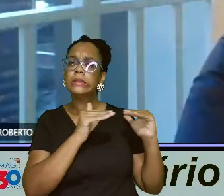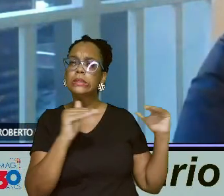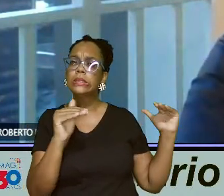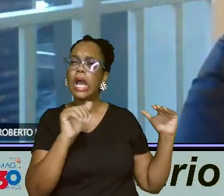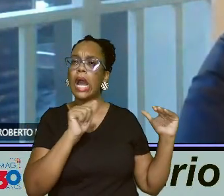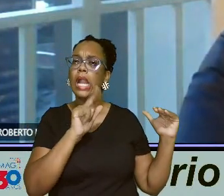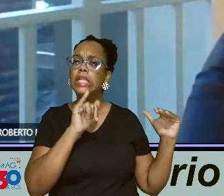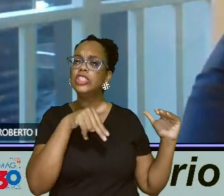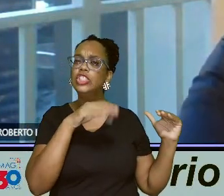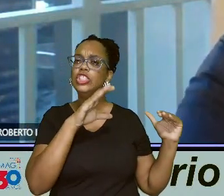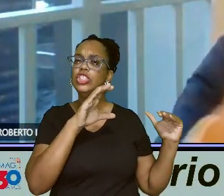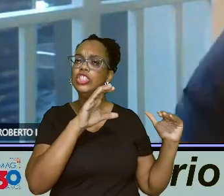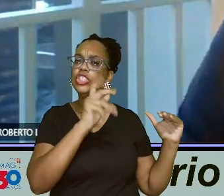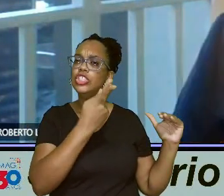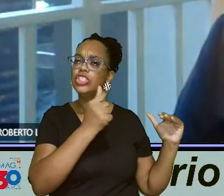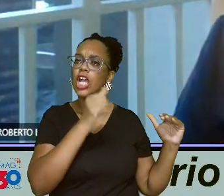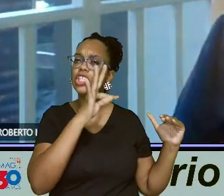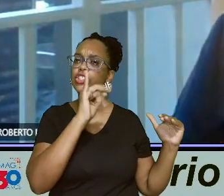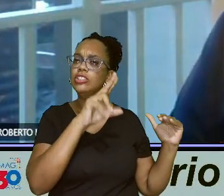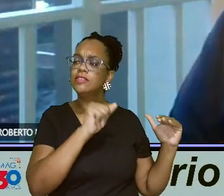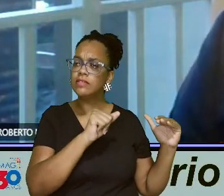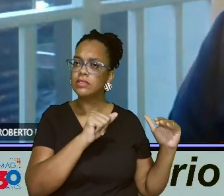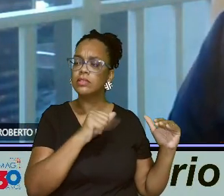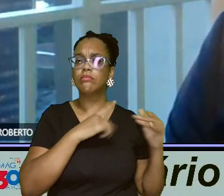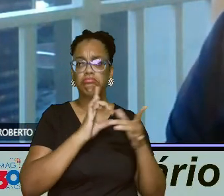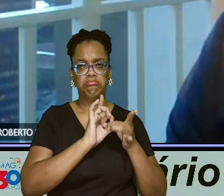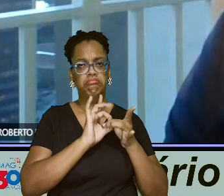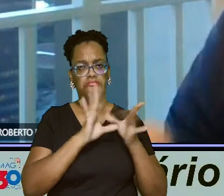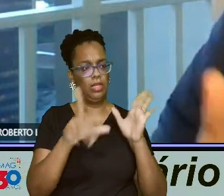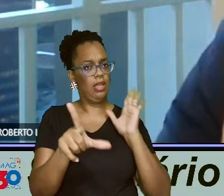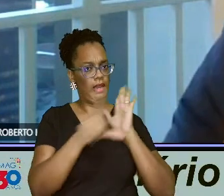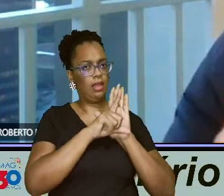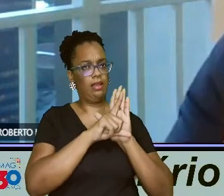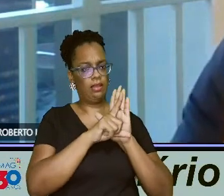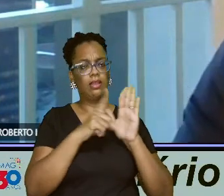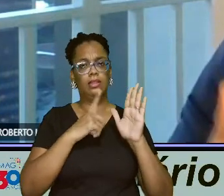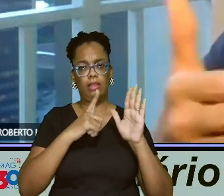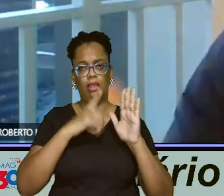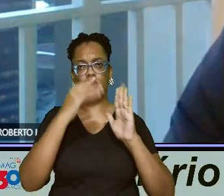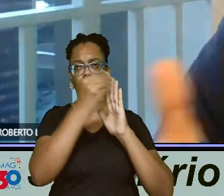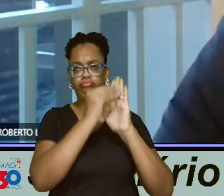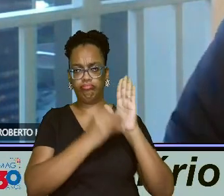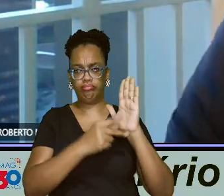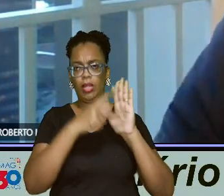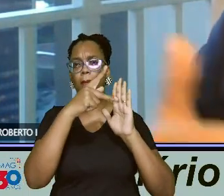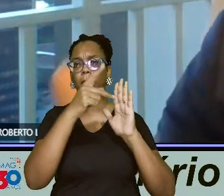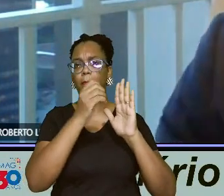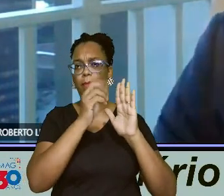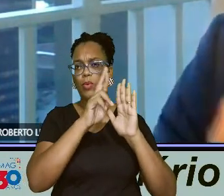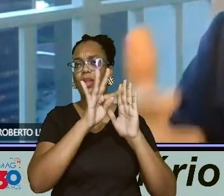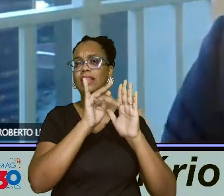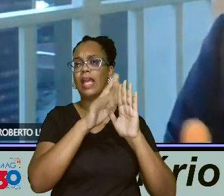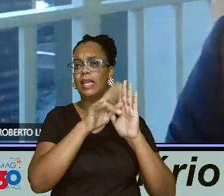autorização da lei, das portarias da PGFN e também... E aí, o que a gente vai falar